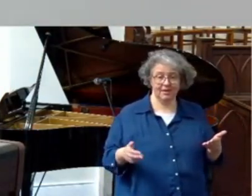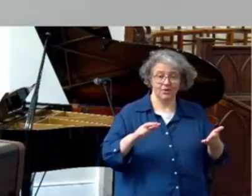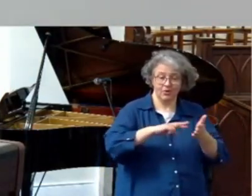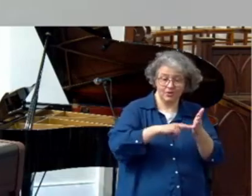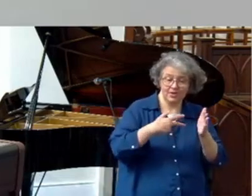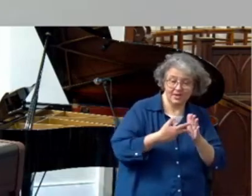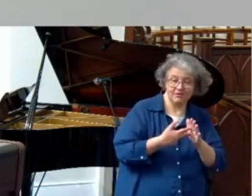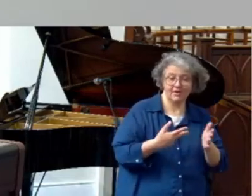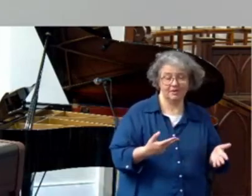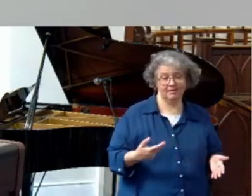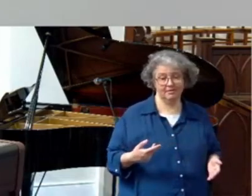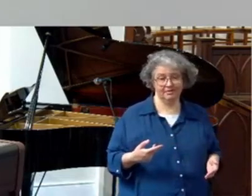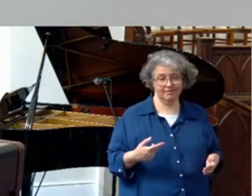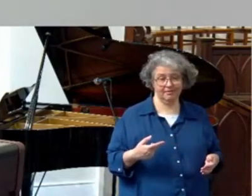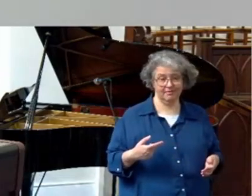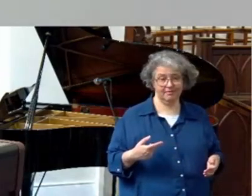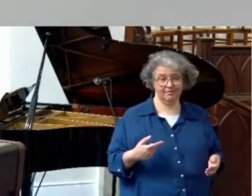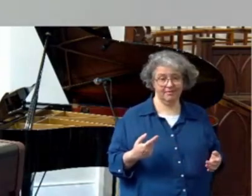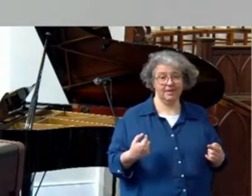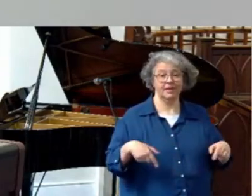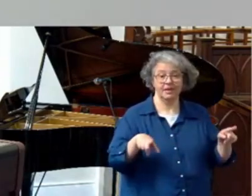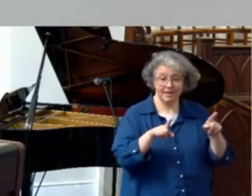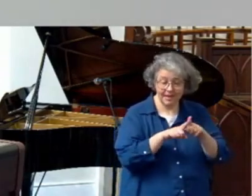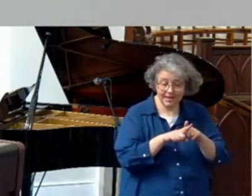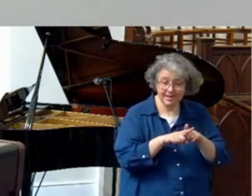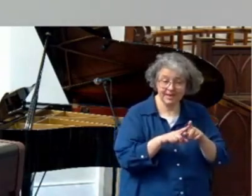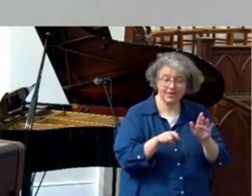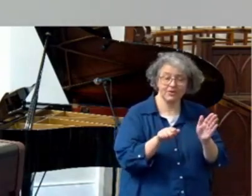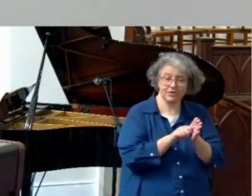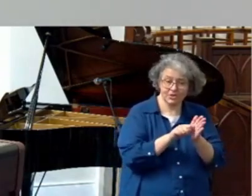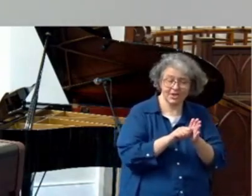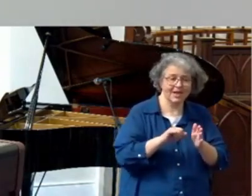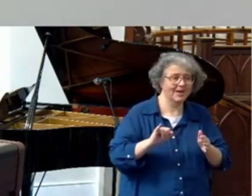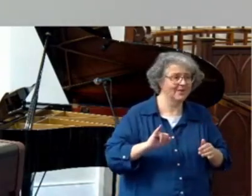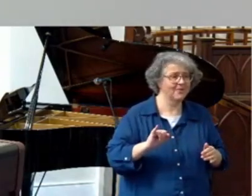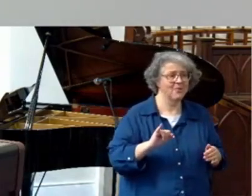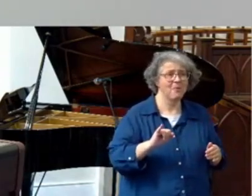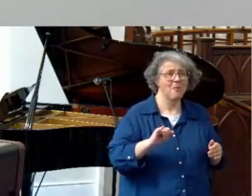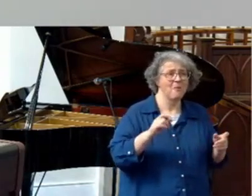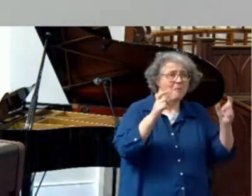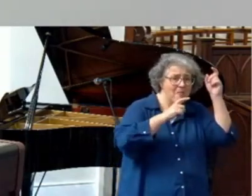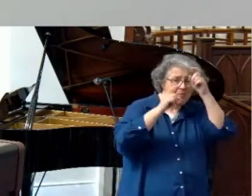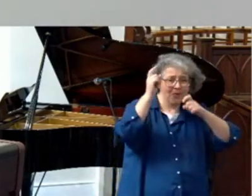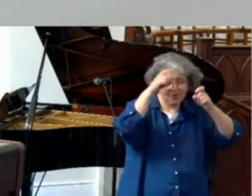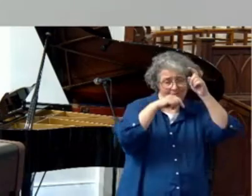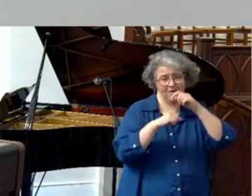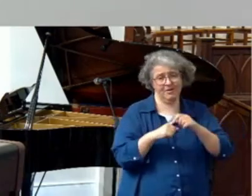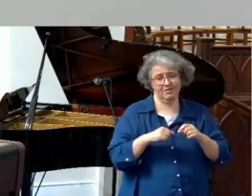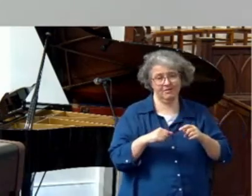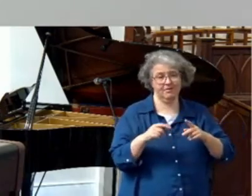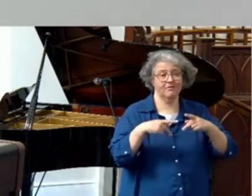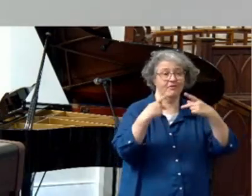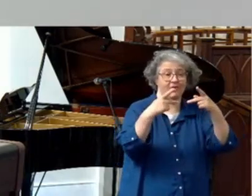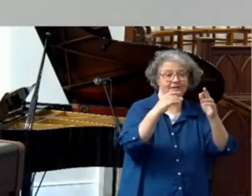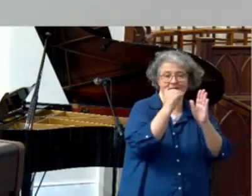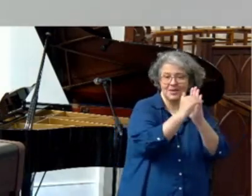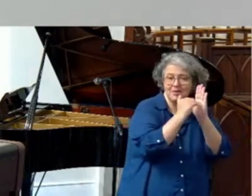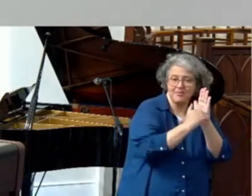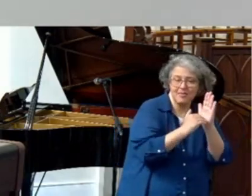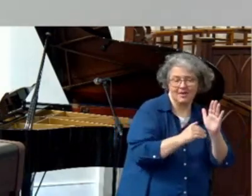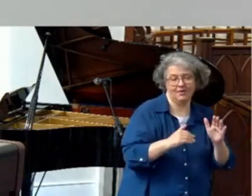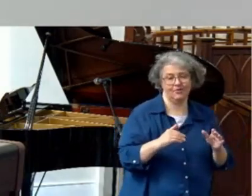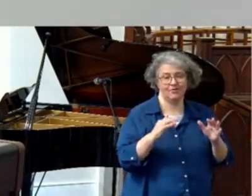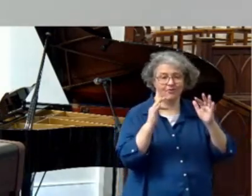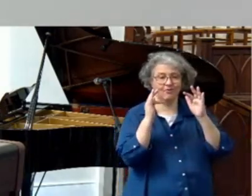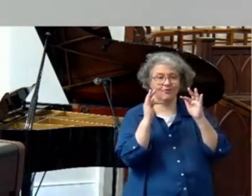significado. Por isso, Tiago está muito preocupado aqui. Ao fazer planos para o futuro, meus